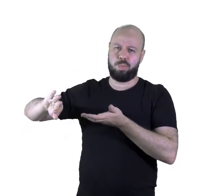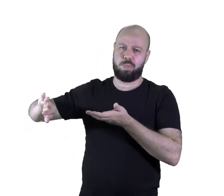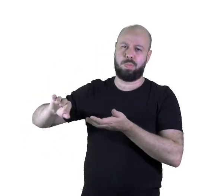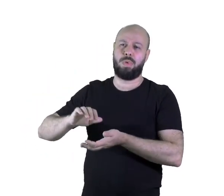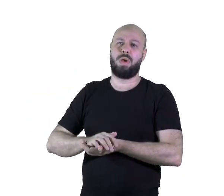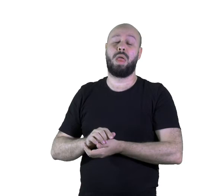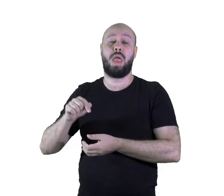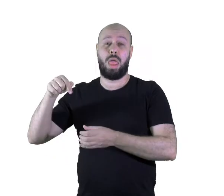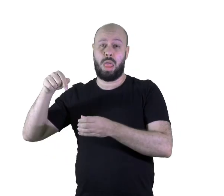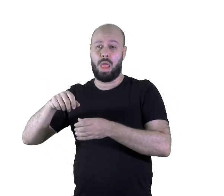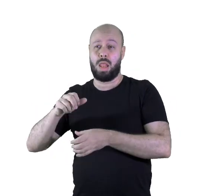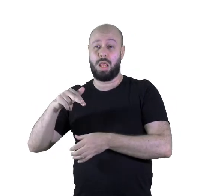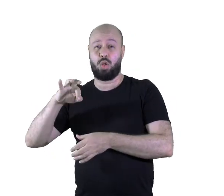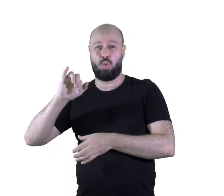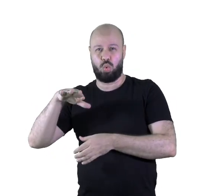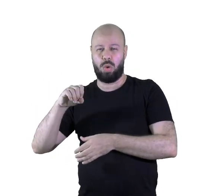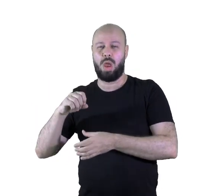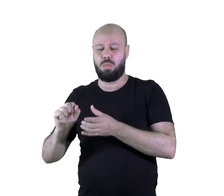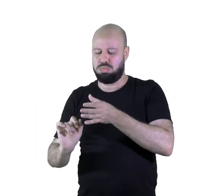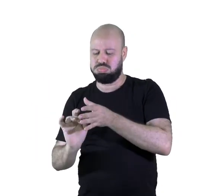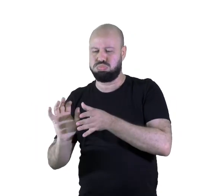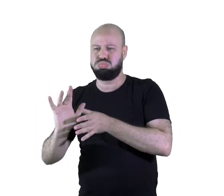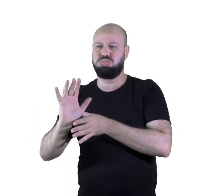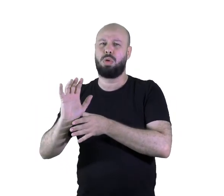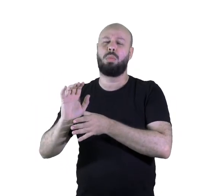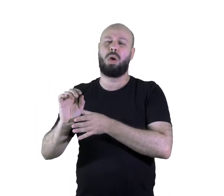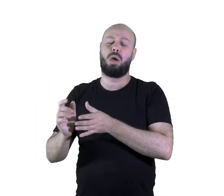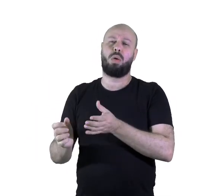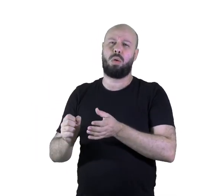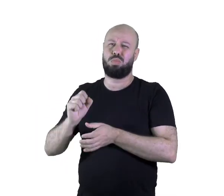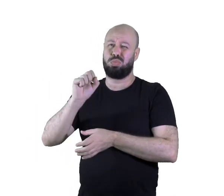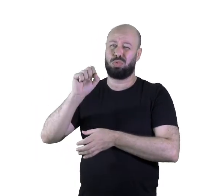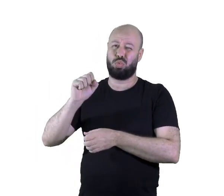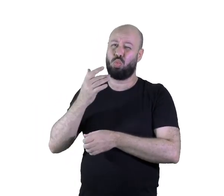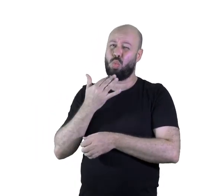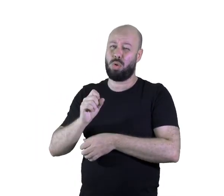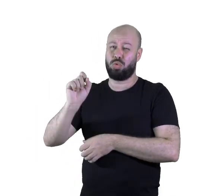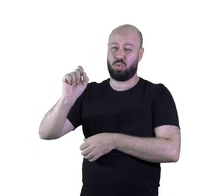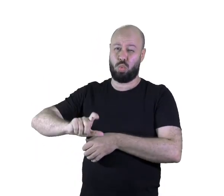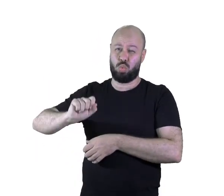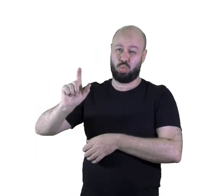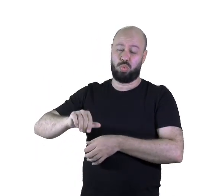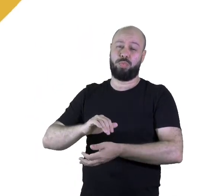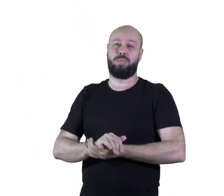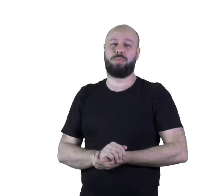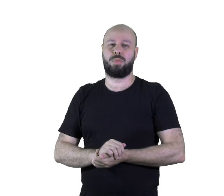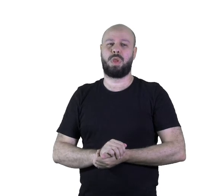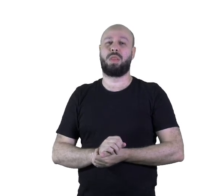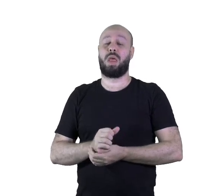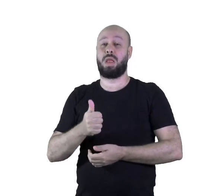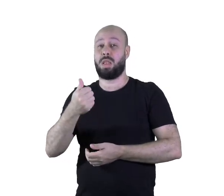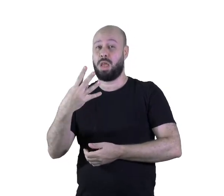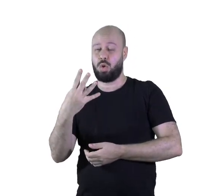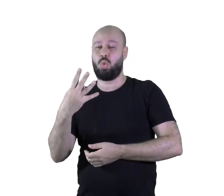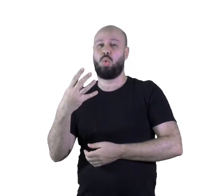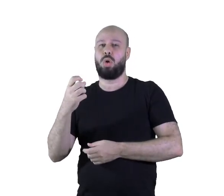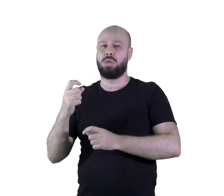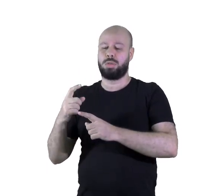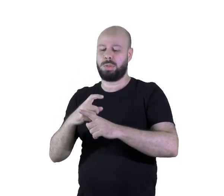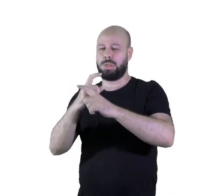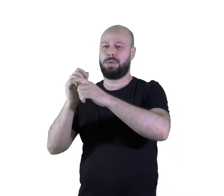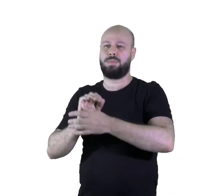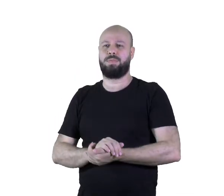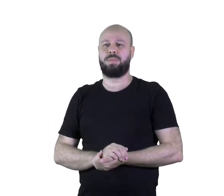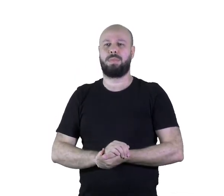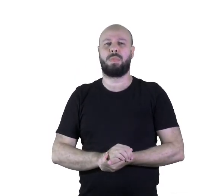gasoso também, né, com uma cor azul muito forte, tem 14 satélites. Os planetas anões, então,